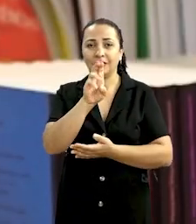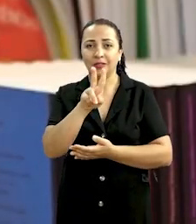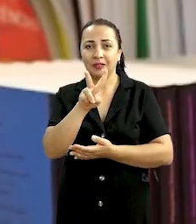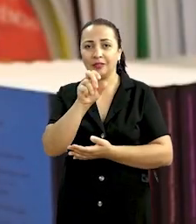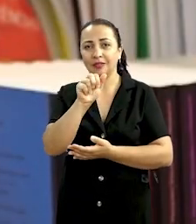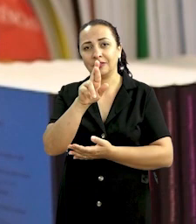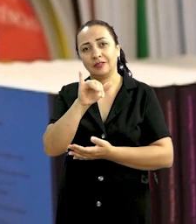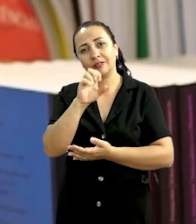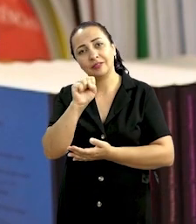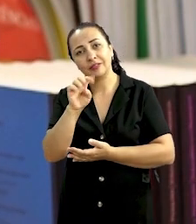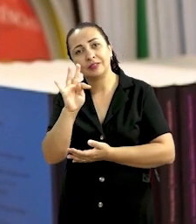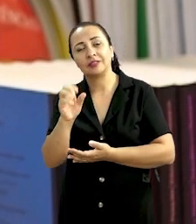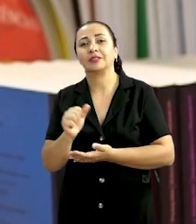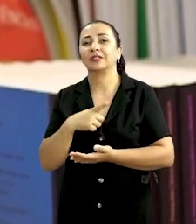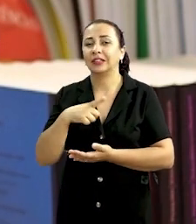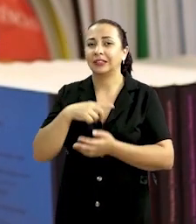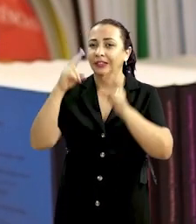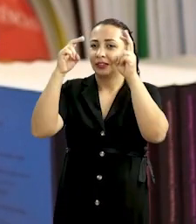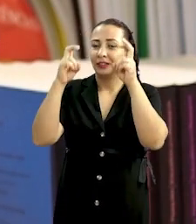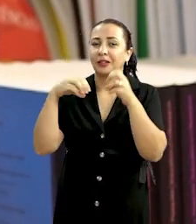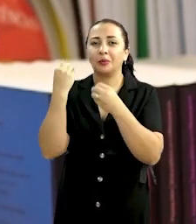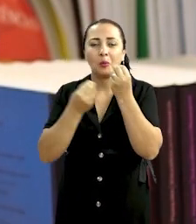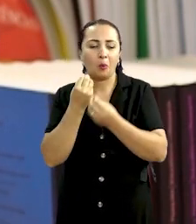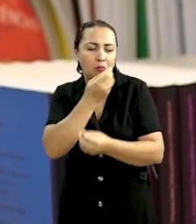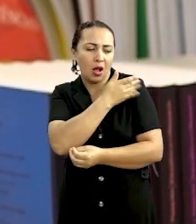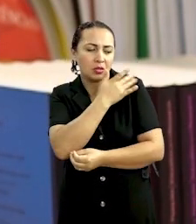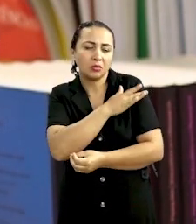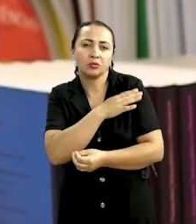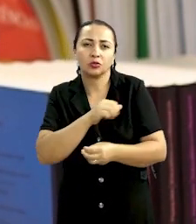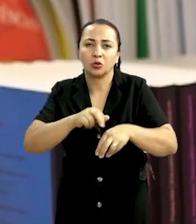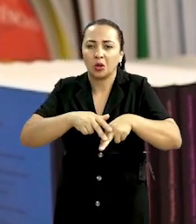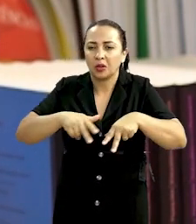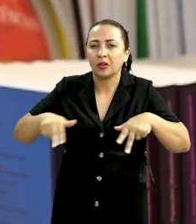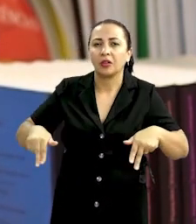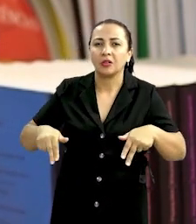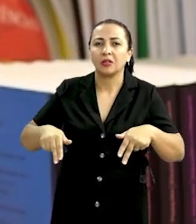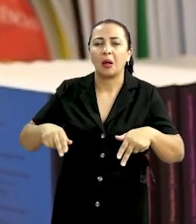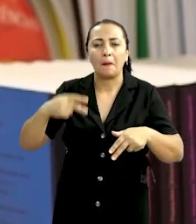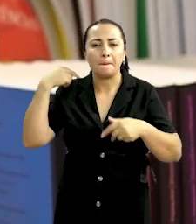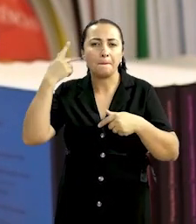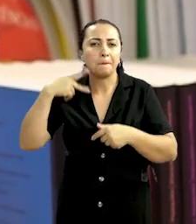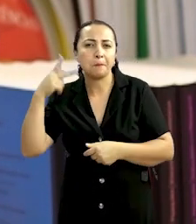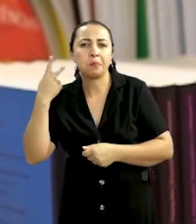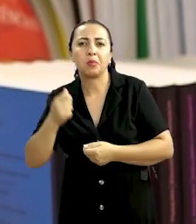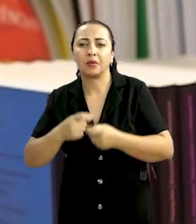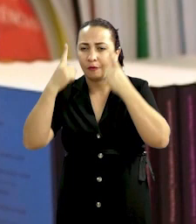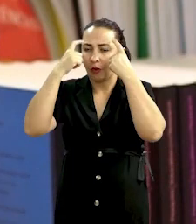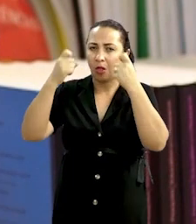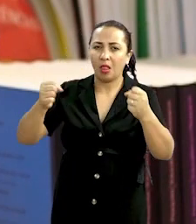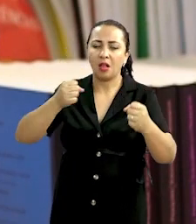Evaristo tem temas como racismo, gênero, necropolítica, violência,